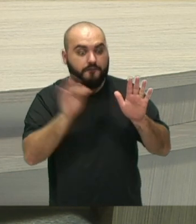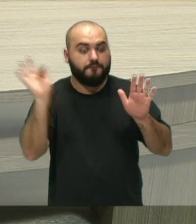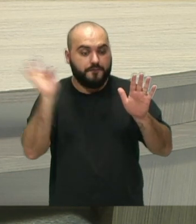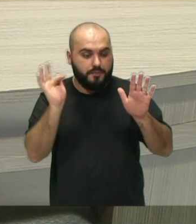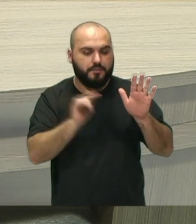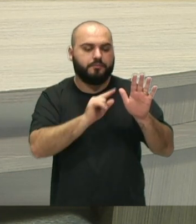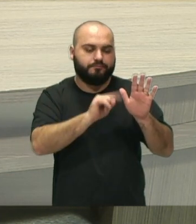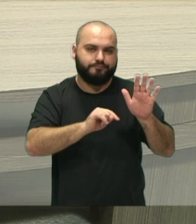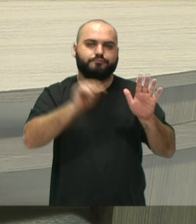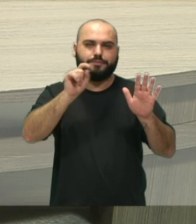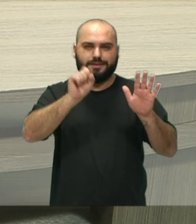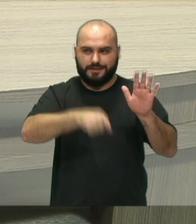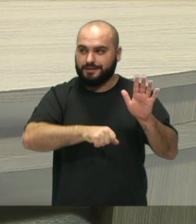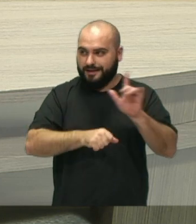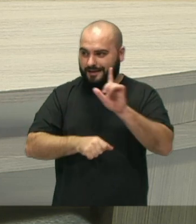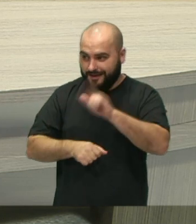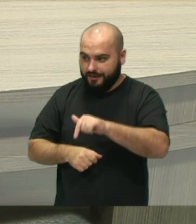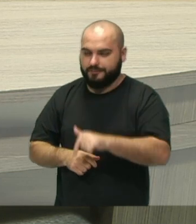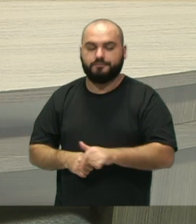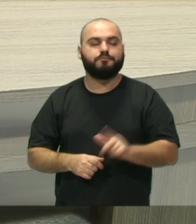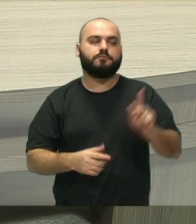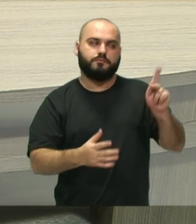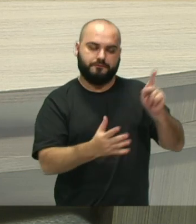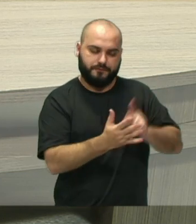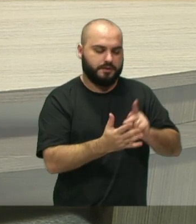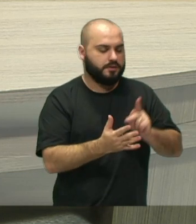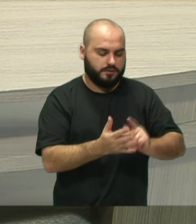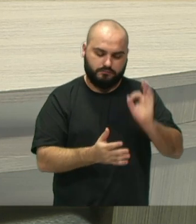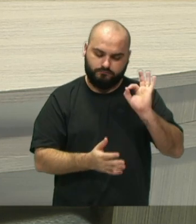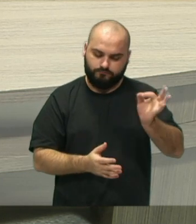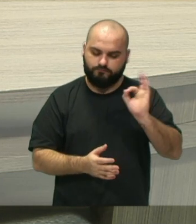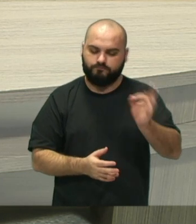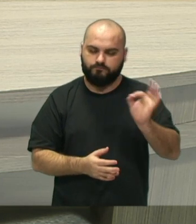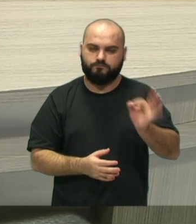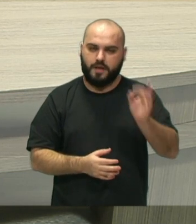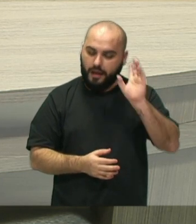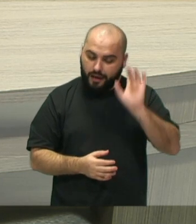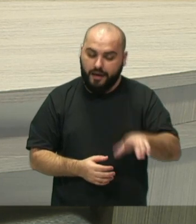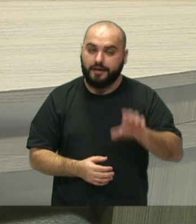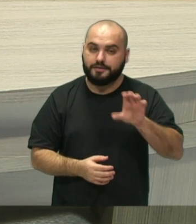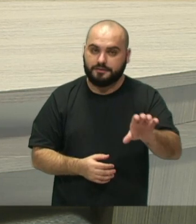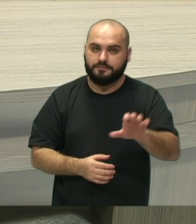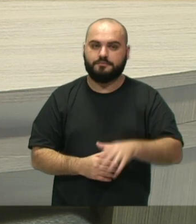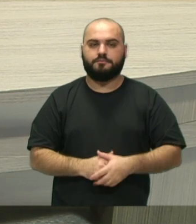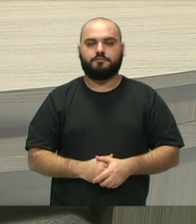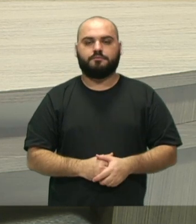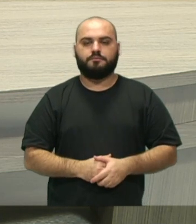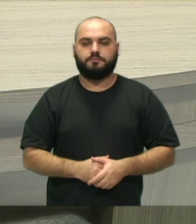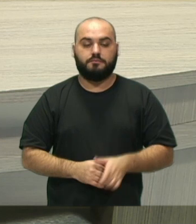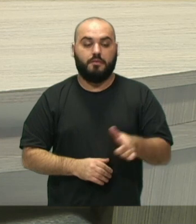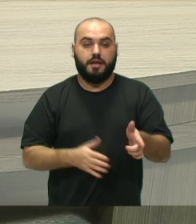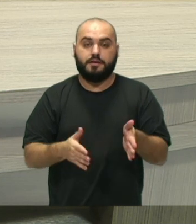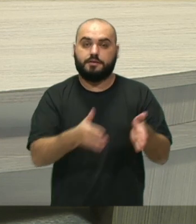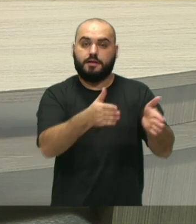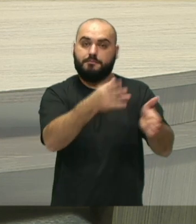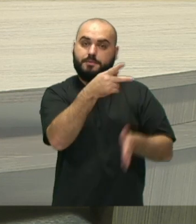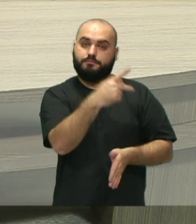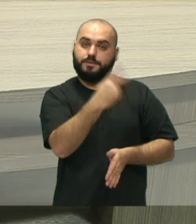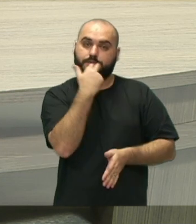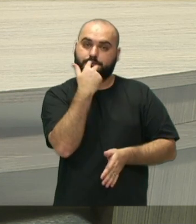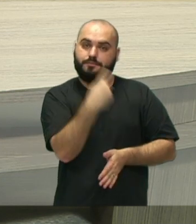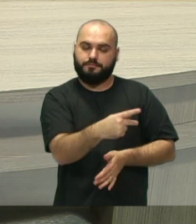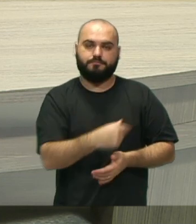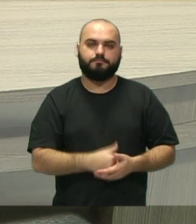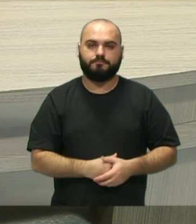outro diagnóstico. Exatamente isso. Exatamente isso. É mais ou menos esse caminho que se faz. E aí